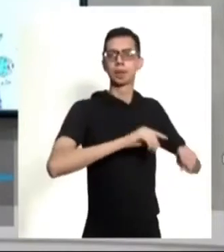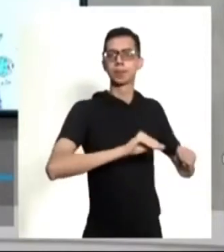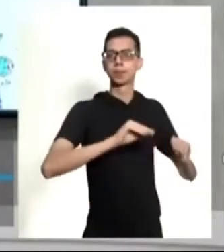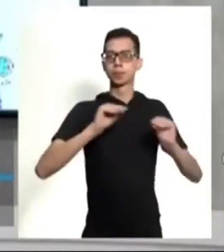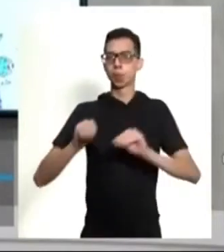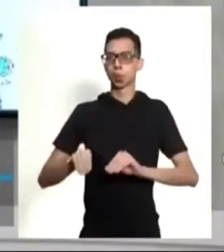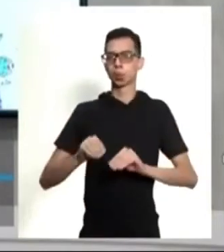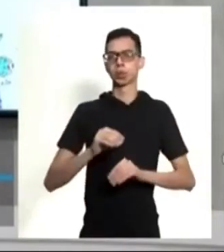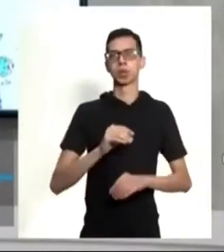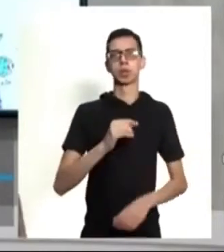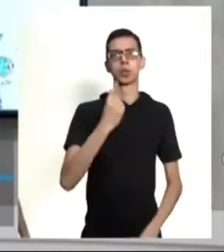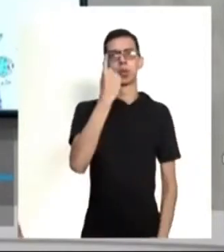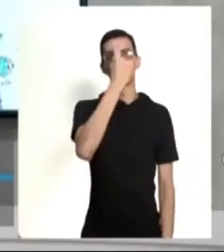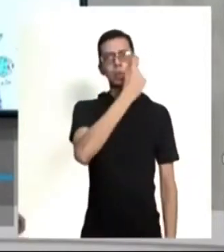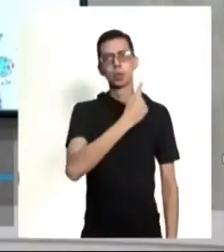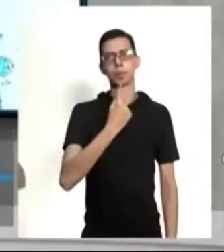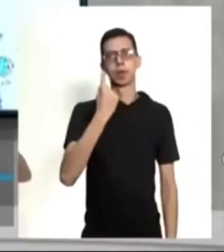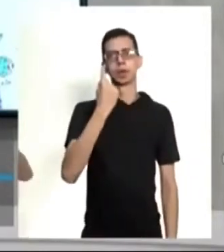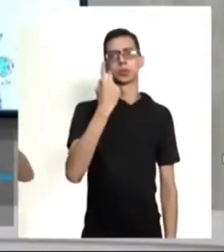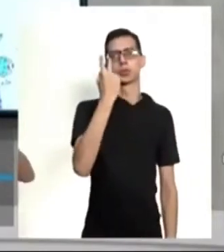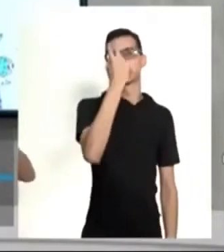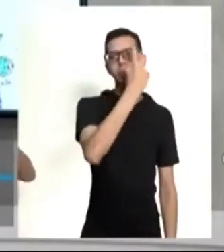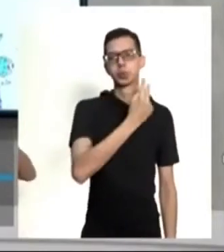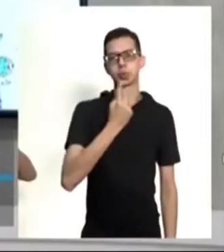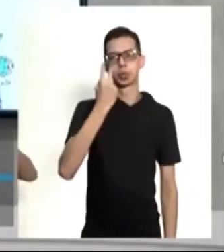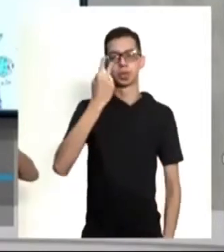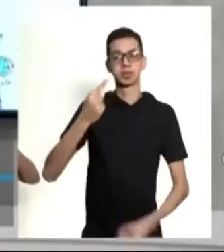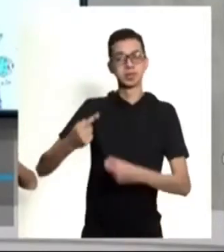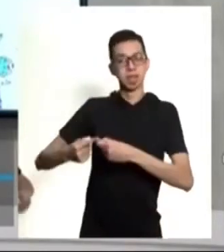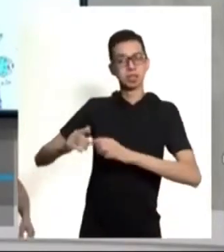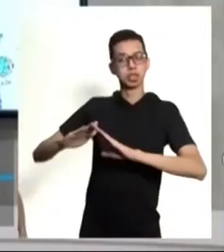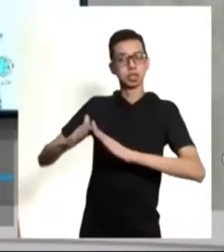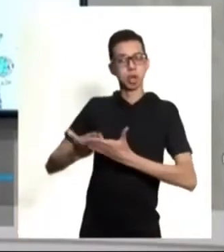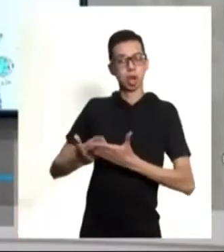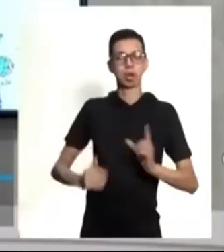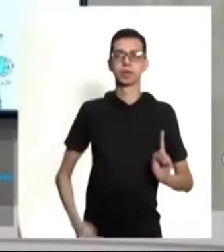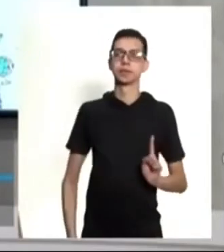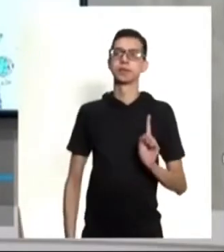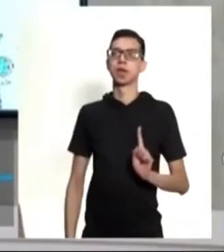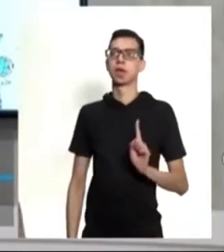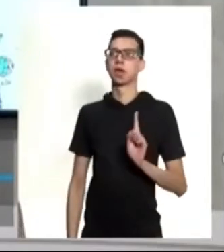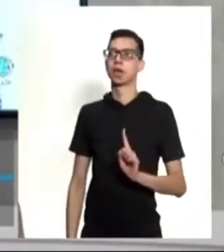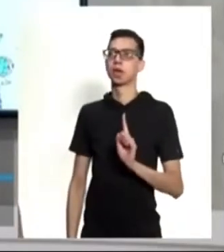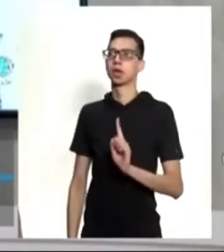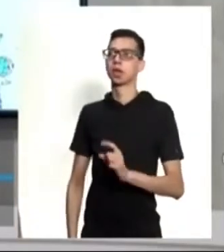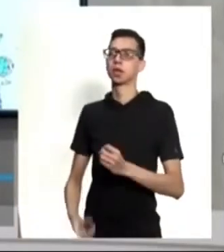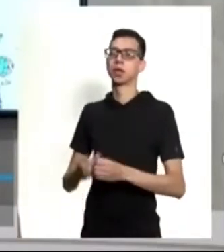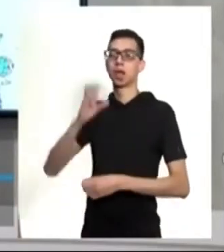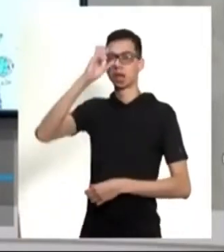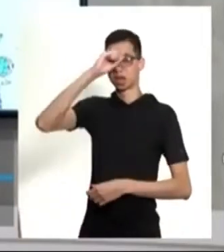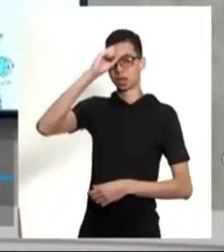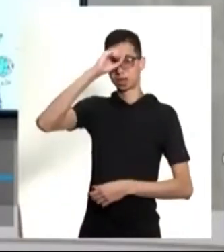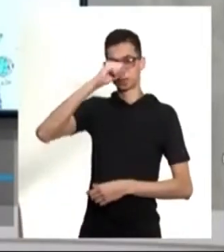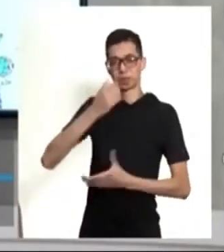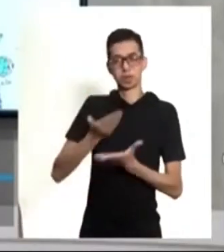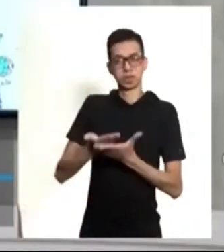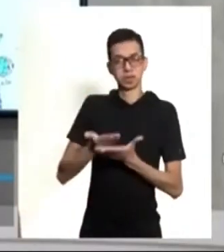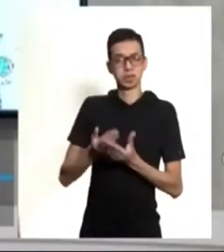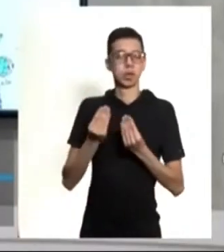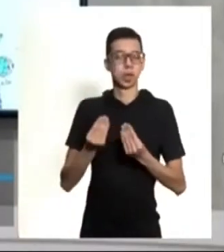1, 2 horas até a escola nas cidades para que tenha acesso à educação. É tão difícil que pode